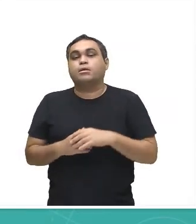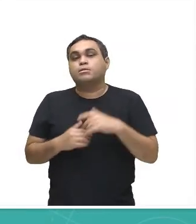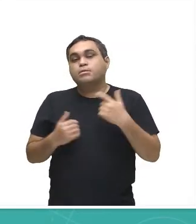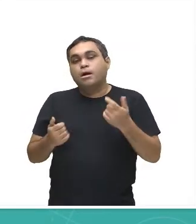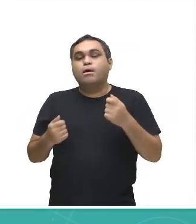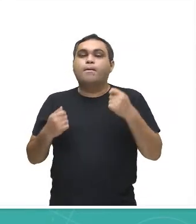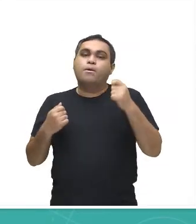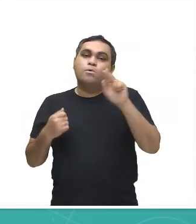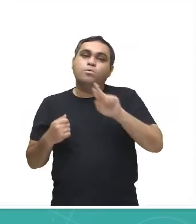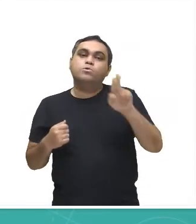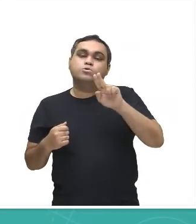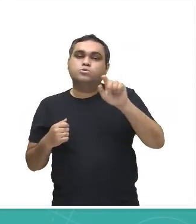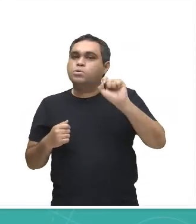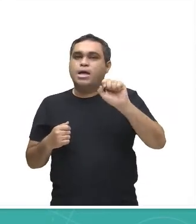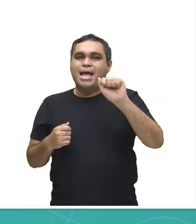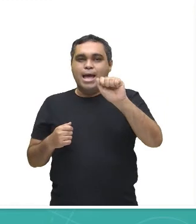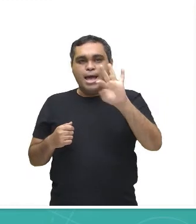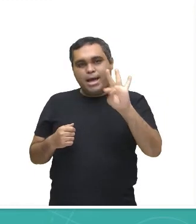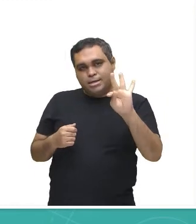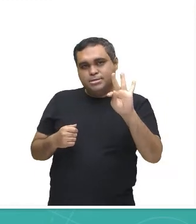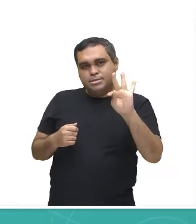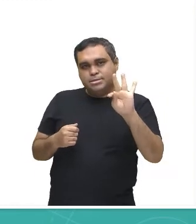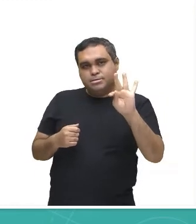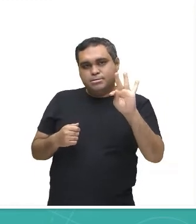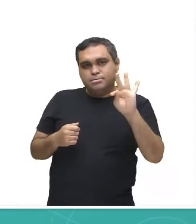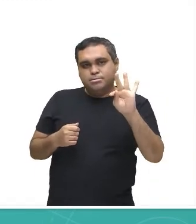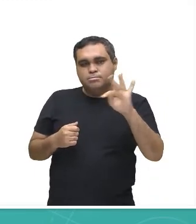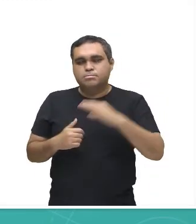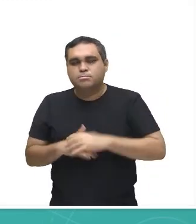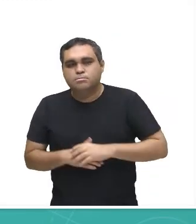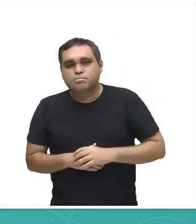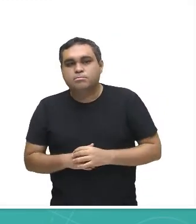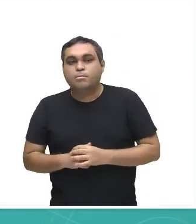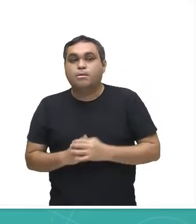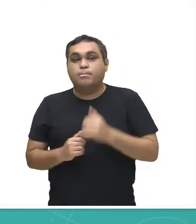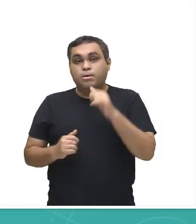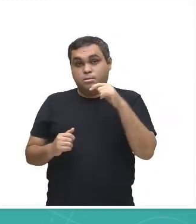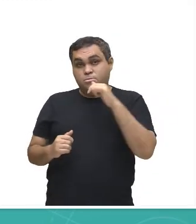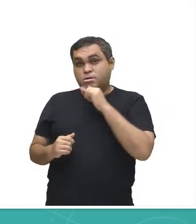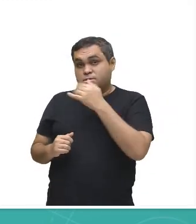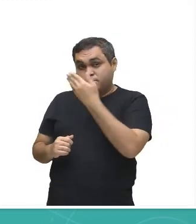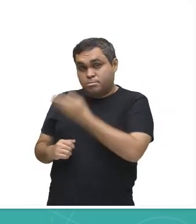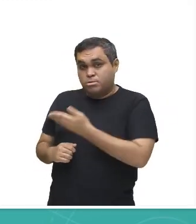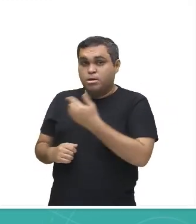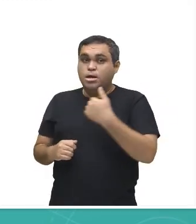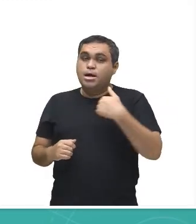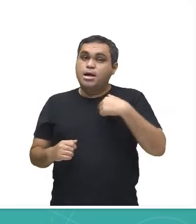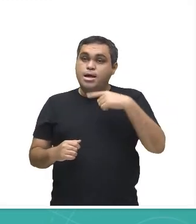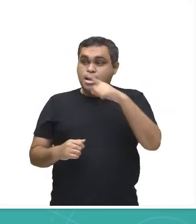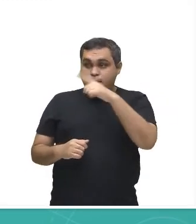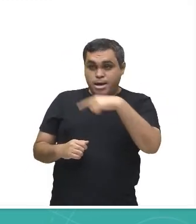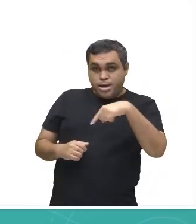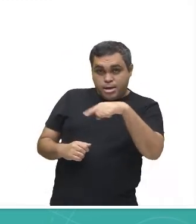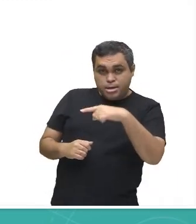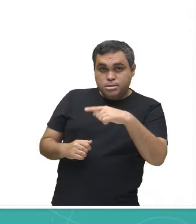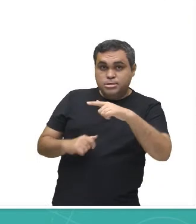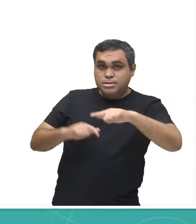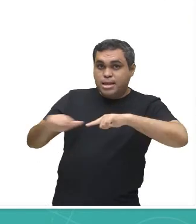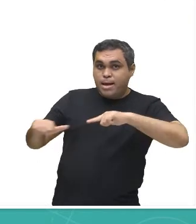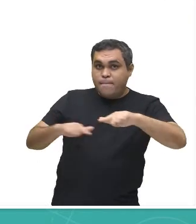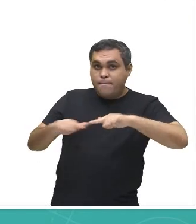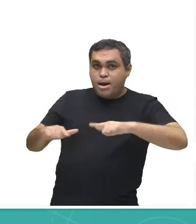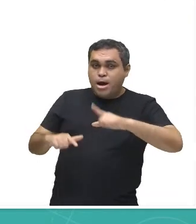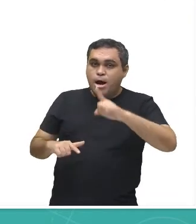exemplo aqui em inglês que eu tenho é o seguinte. They work at a hospital. They work at a hospital,